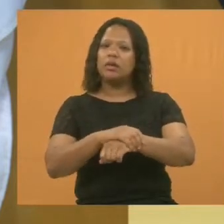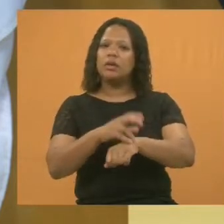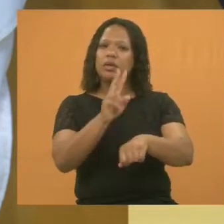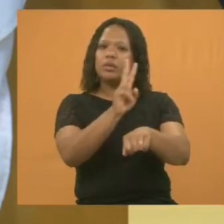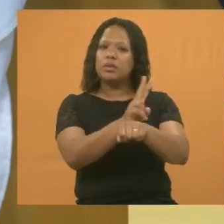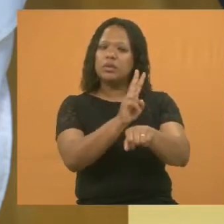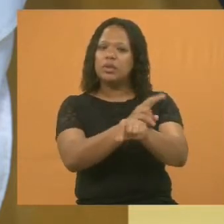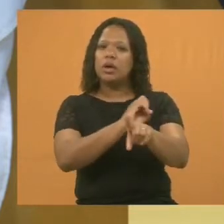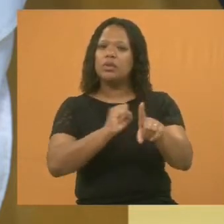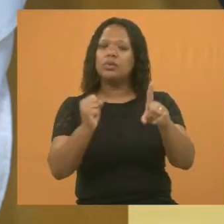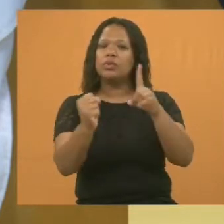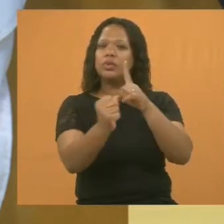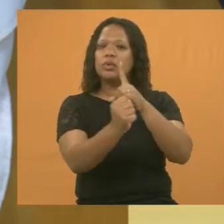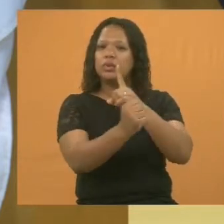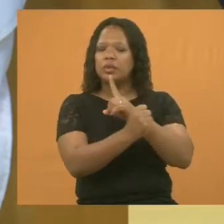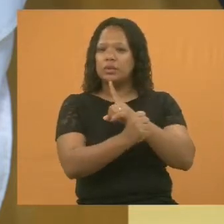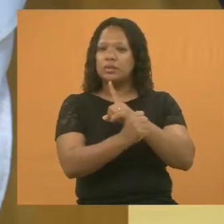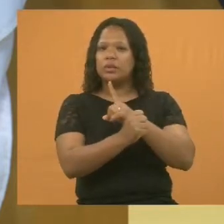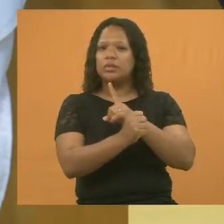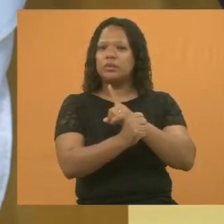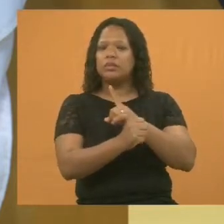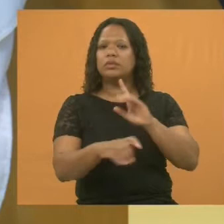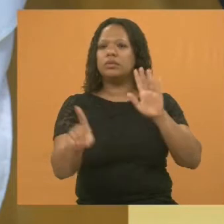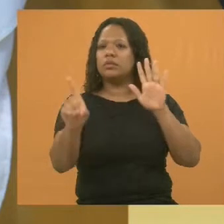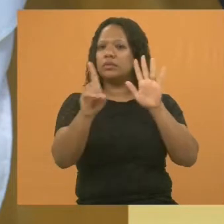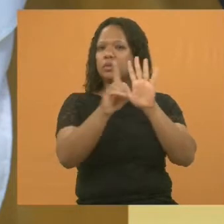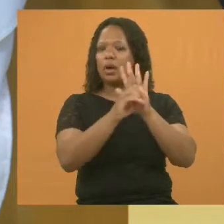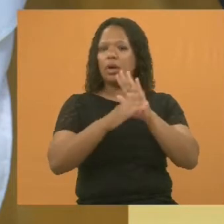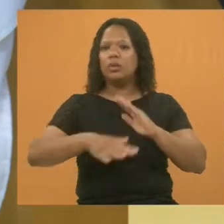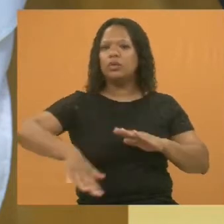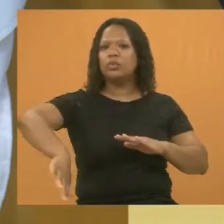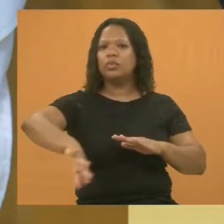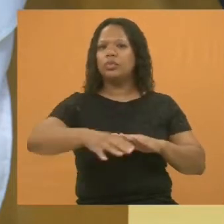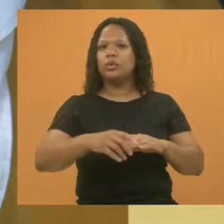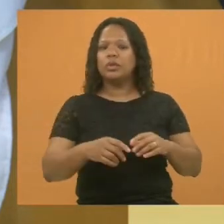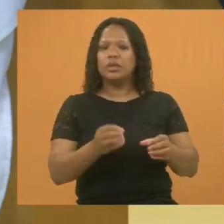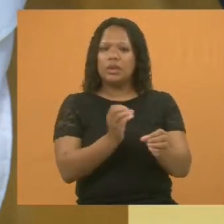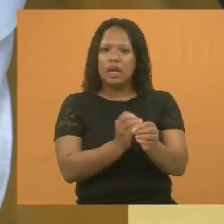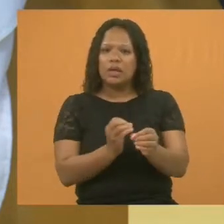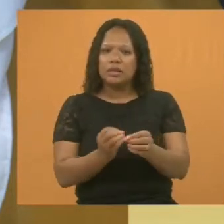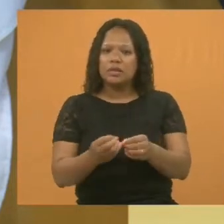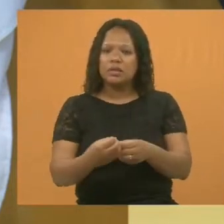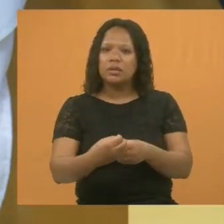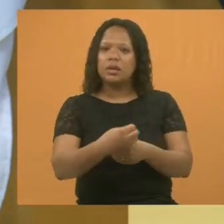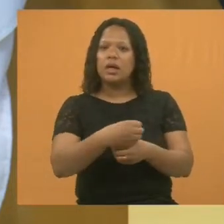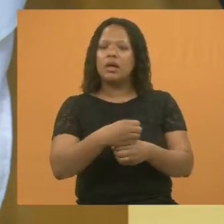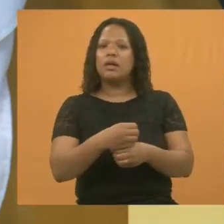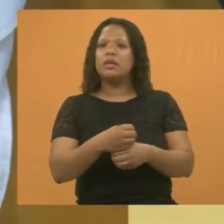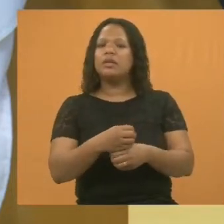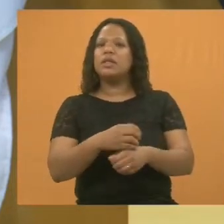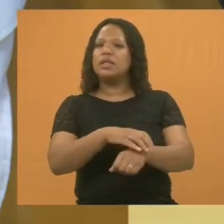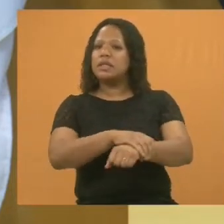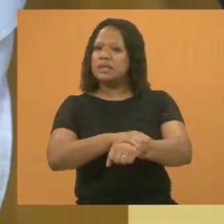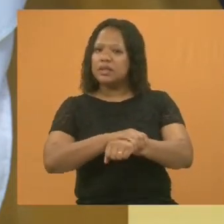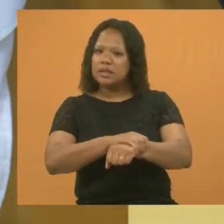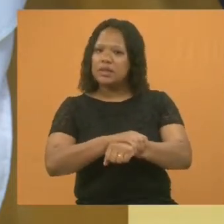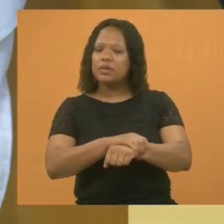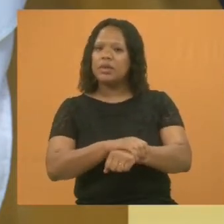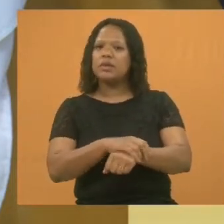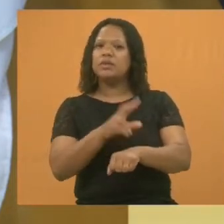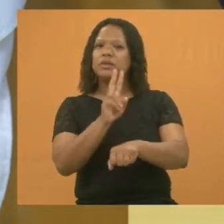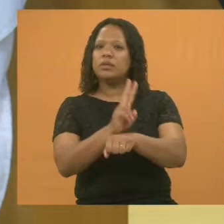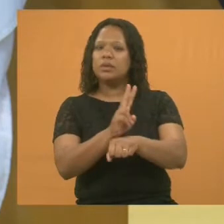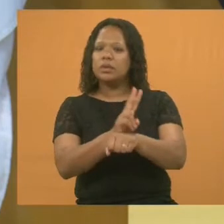Social, determinando que todos os municípios do Estado tenham o seu plano de segurança pública e defesa